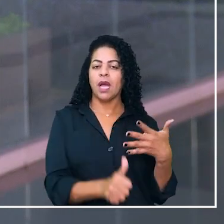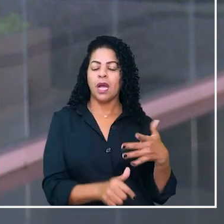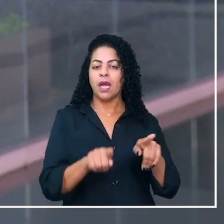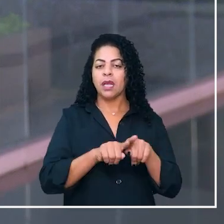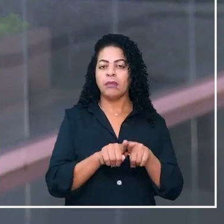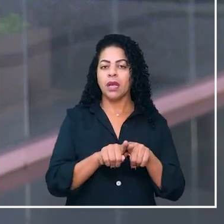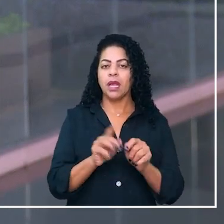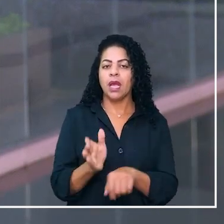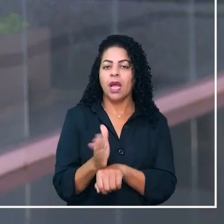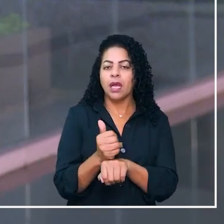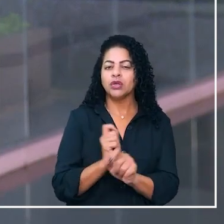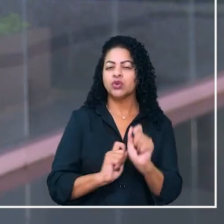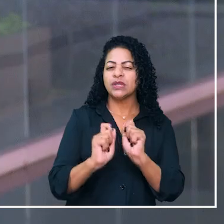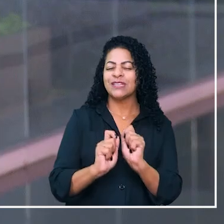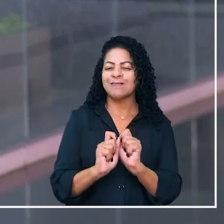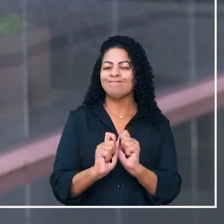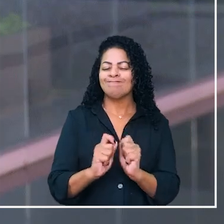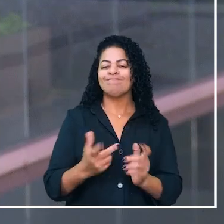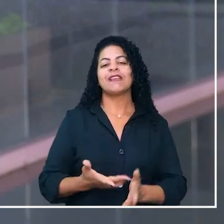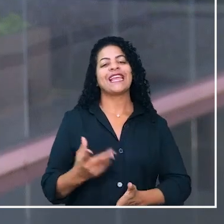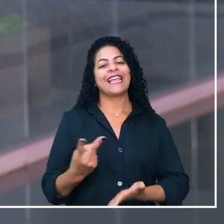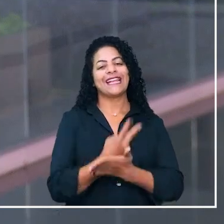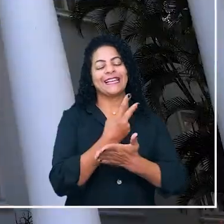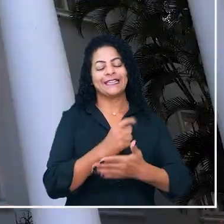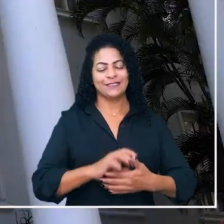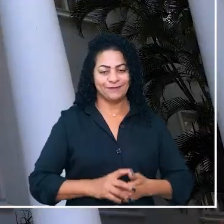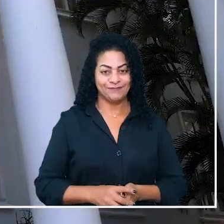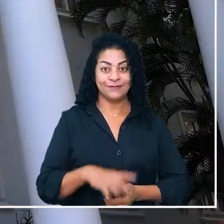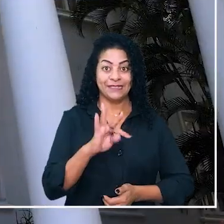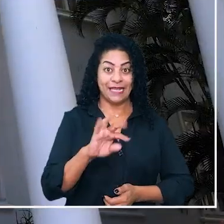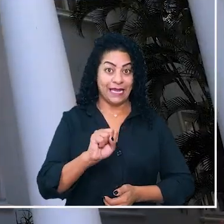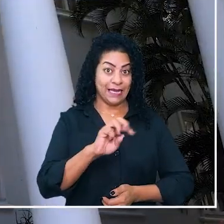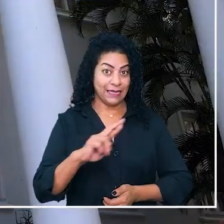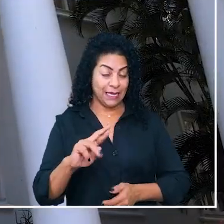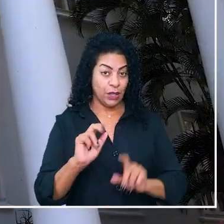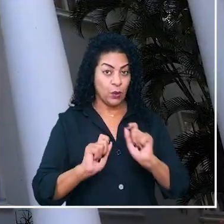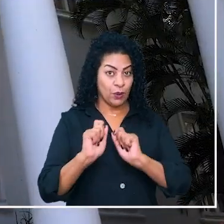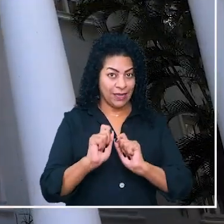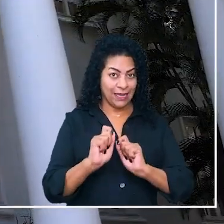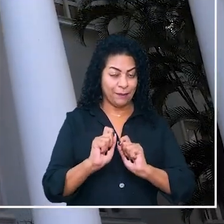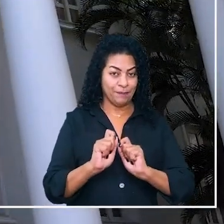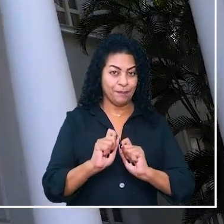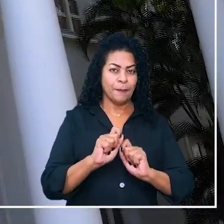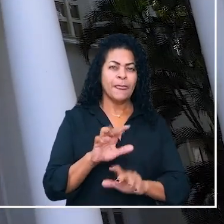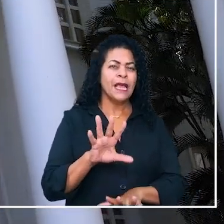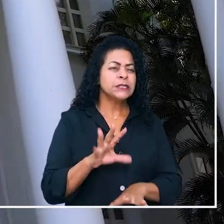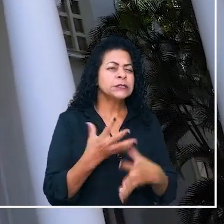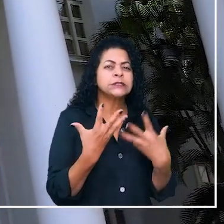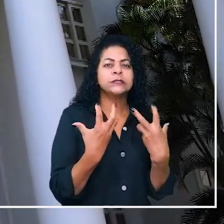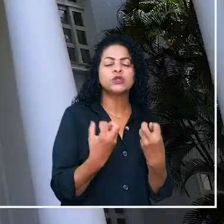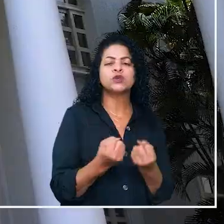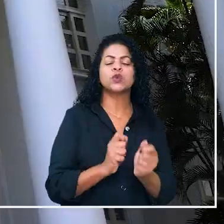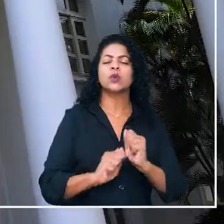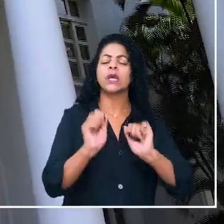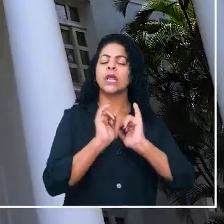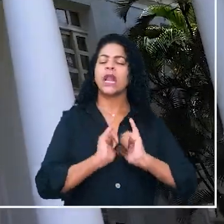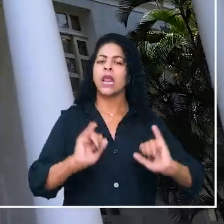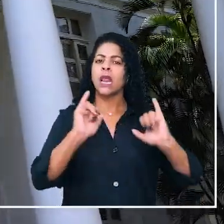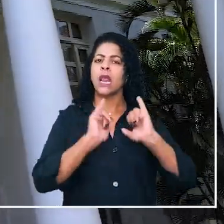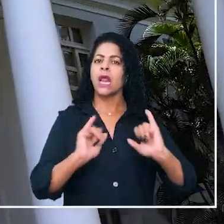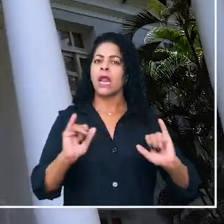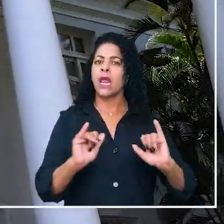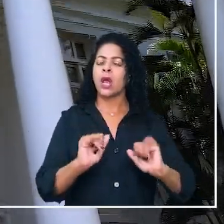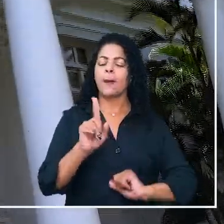a previsão era antijurídica e antiética. O TRT acolheu o pedido do Ministério Público do Trabalho e declarou